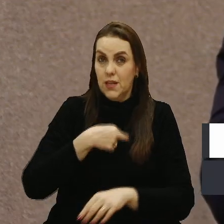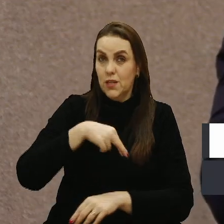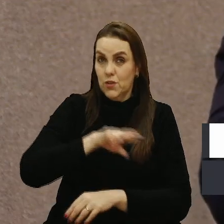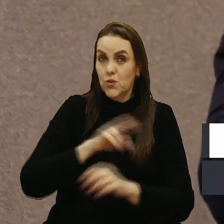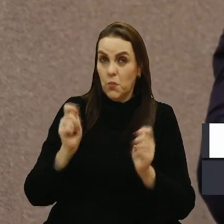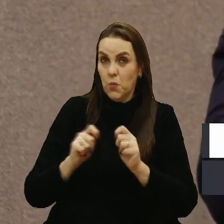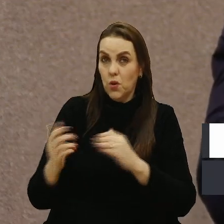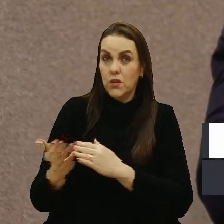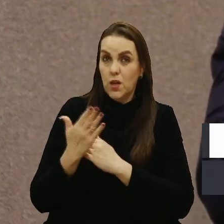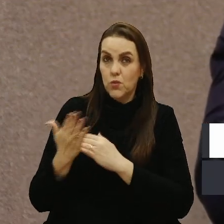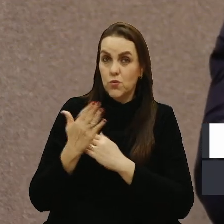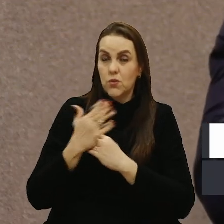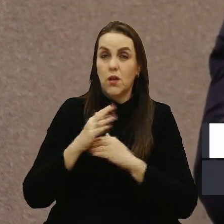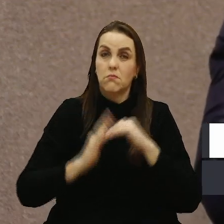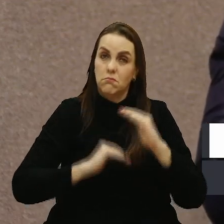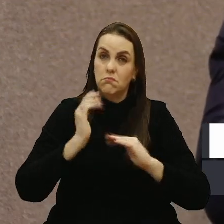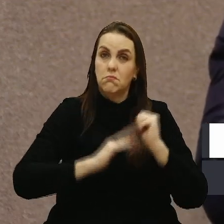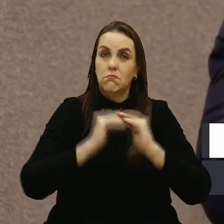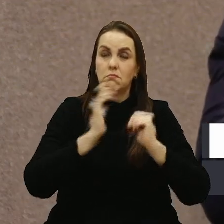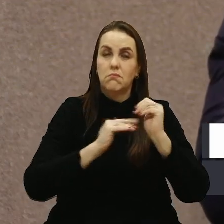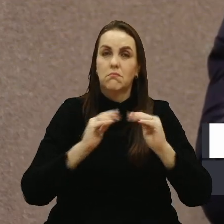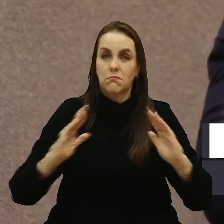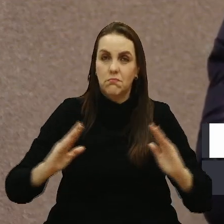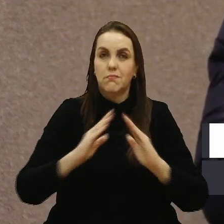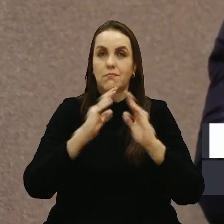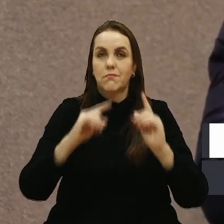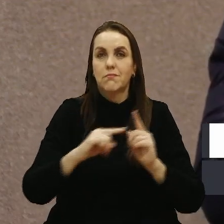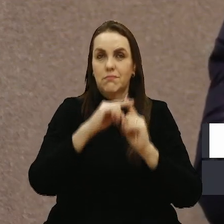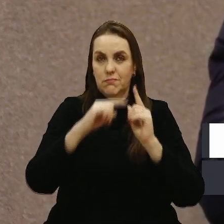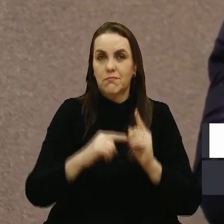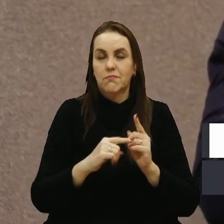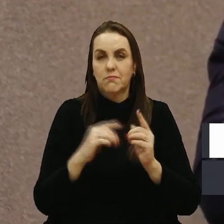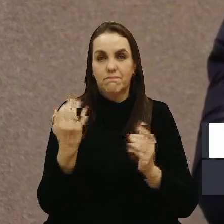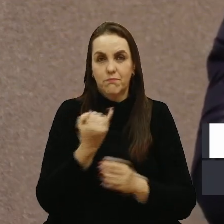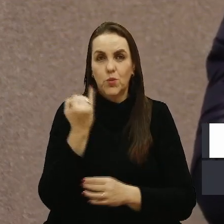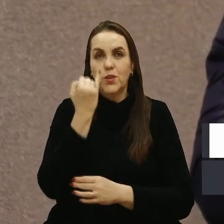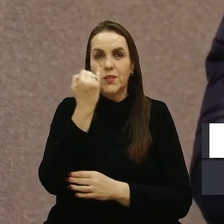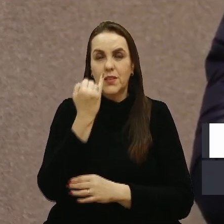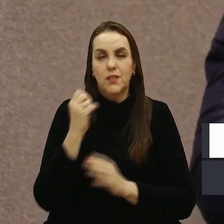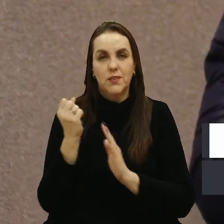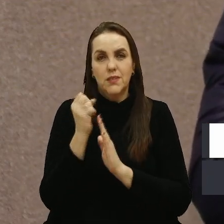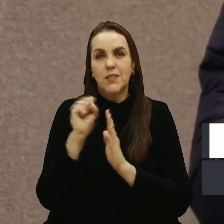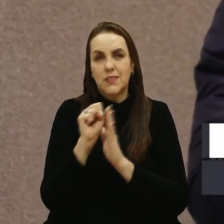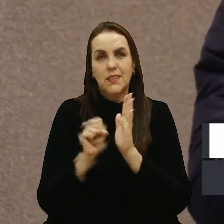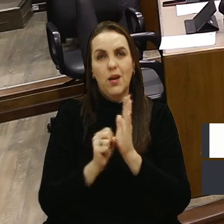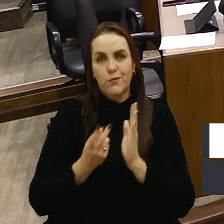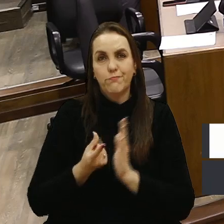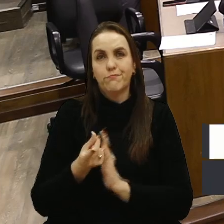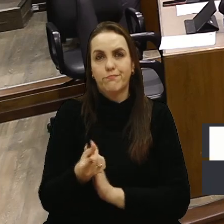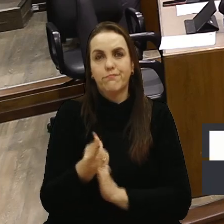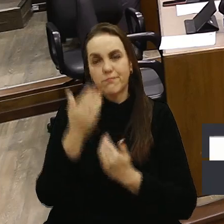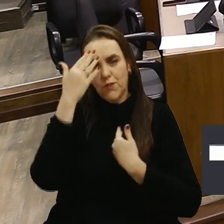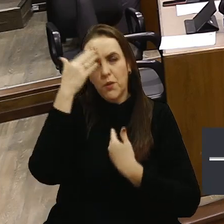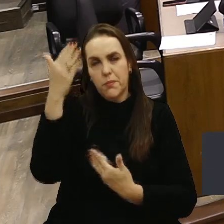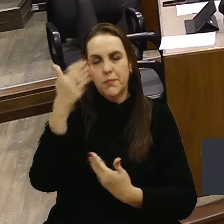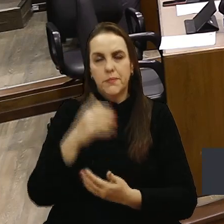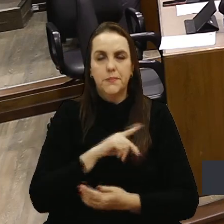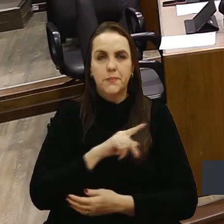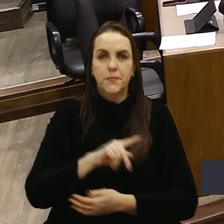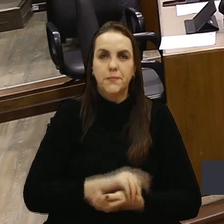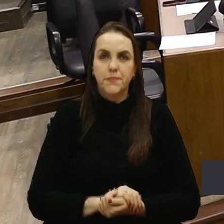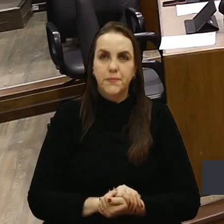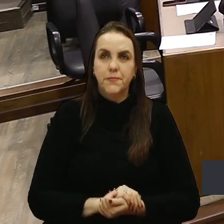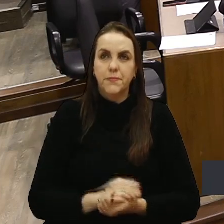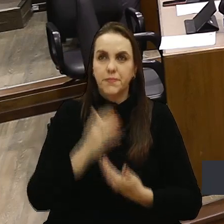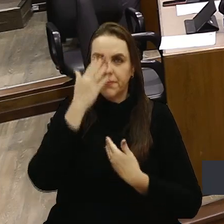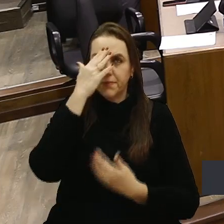podem nos ajudar a reerguer essa nossa grandiosa igreja secular. Muito obrigado, senhor presidente. Obrigado, vereador. Próximo